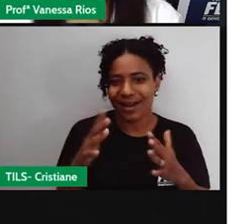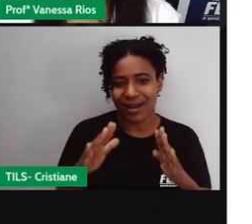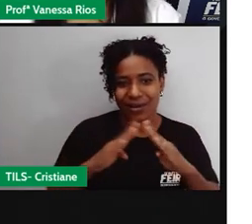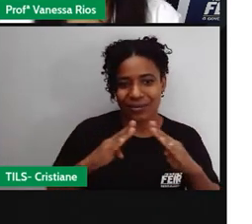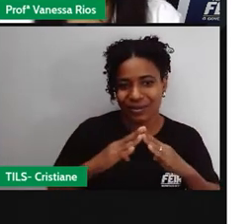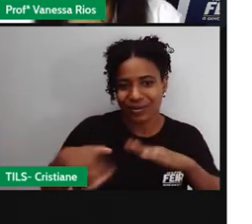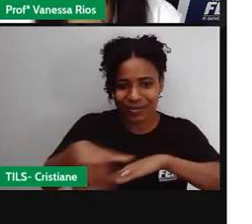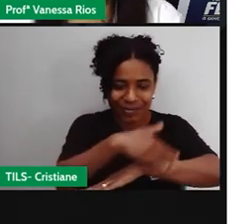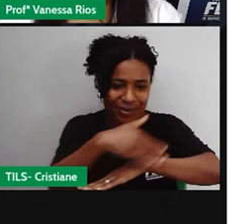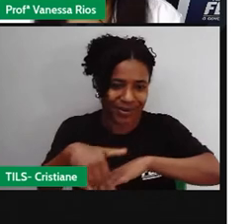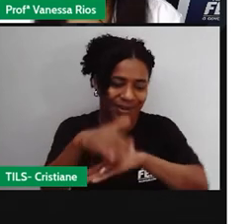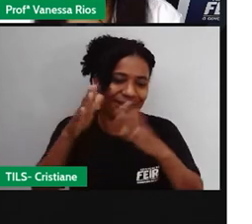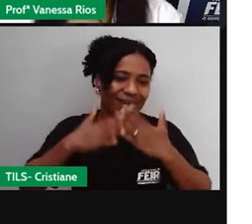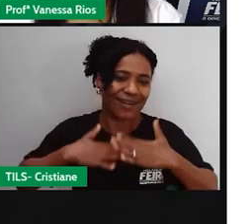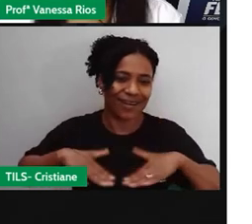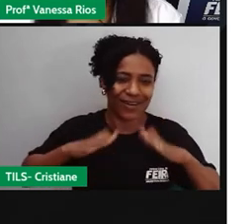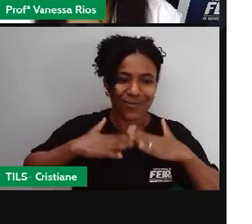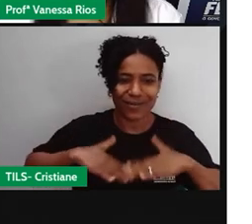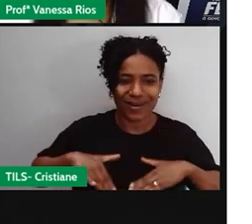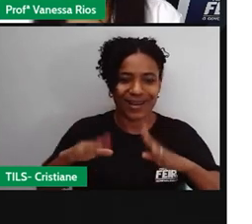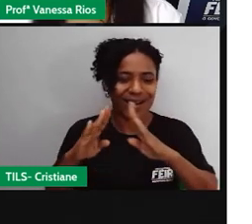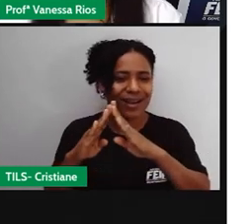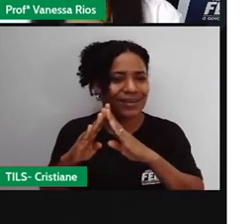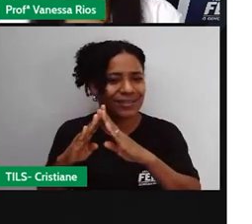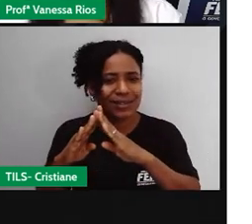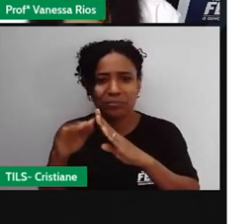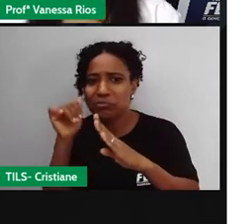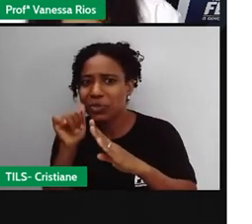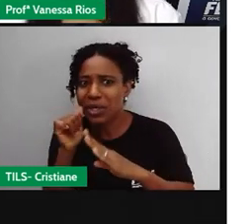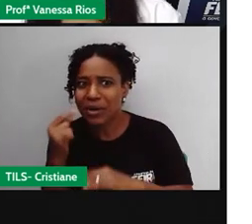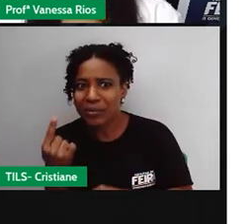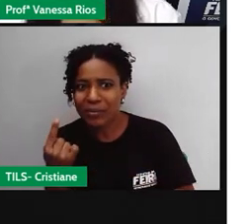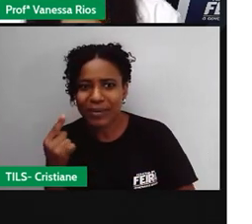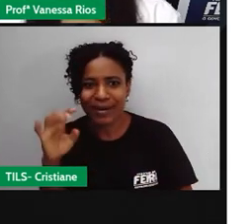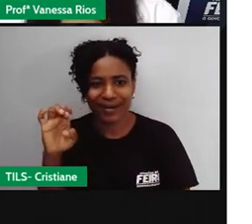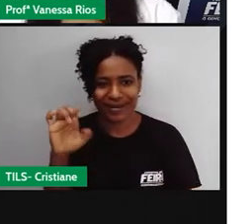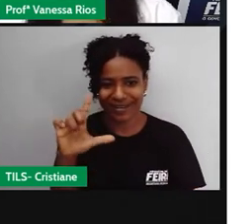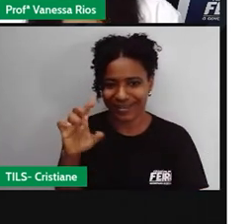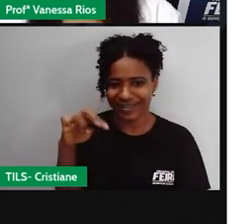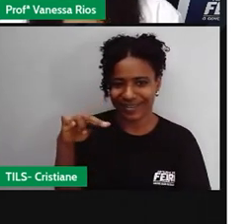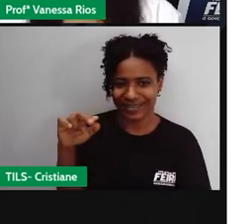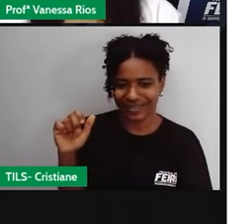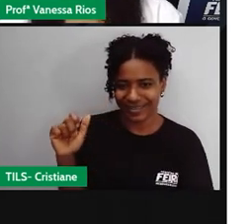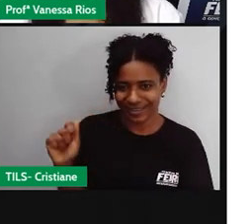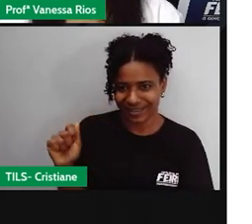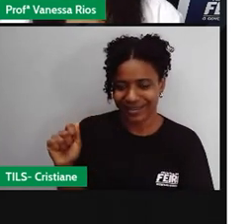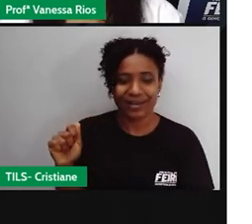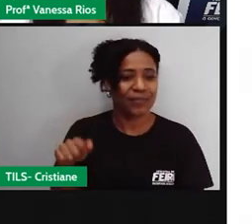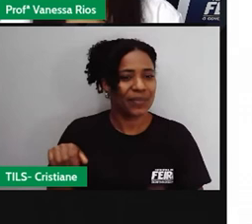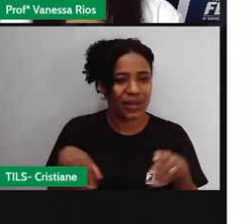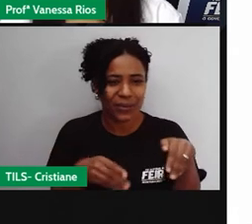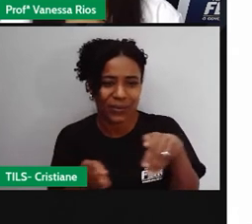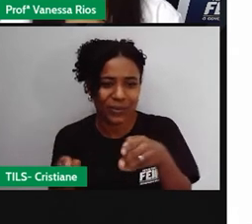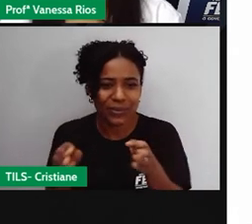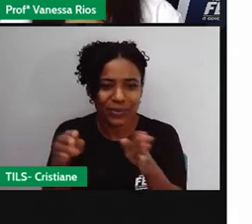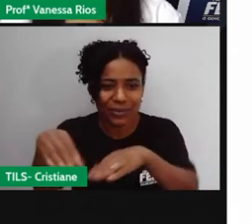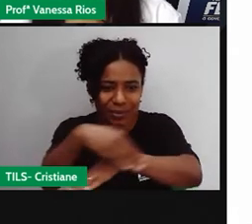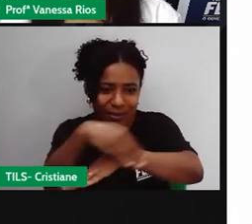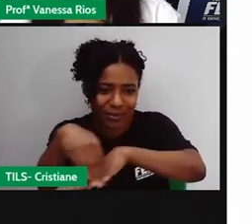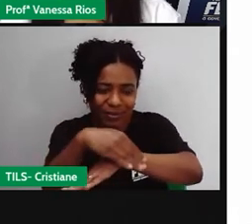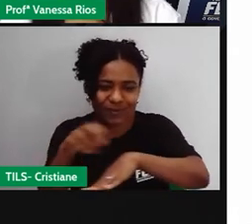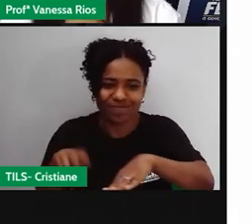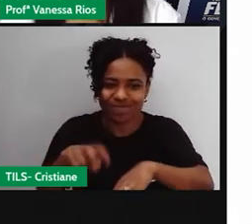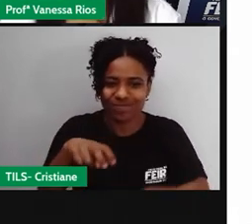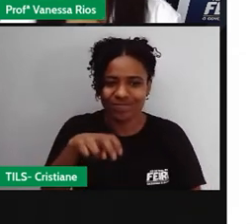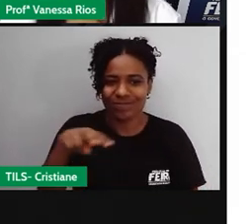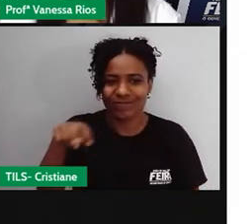uma mulher que se chama Helena. Na viela onde eu moro, subo as escadarias para obter chegar